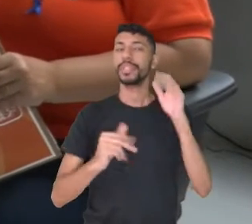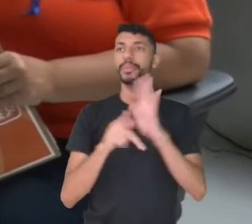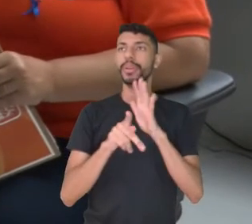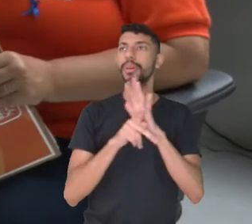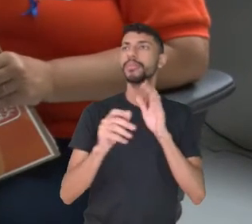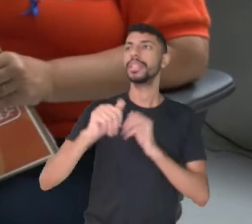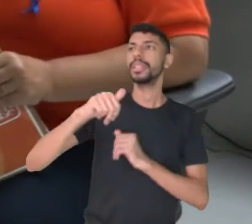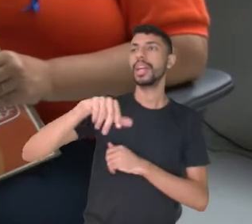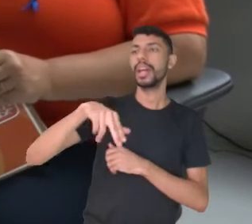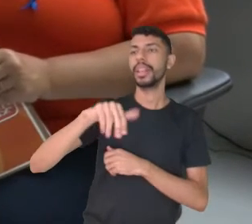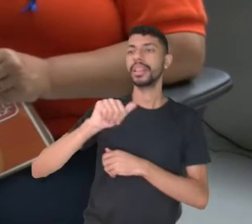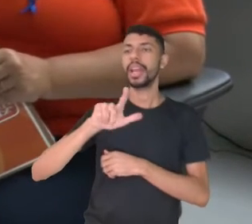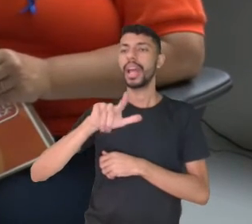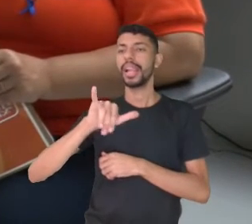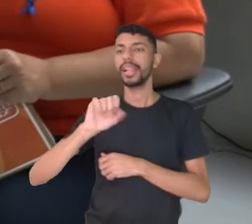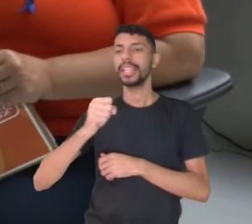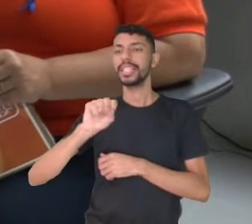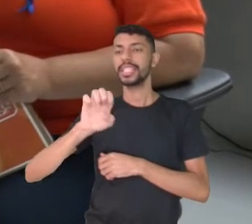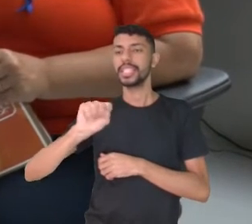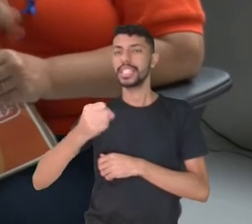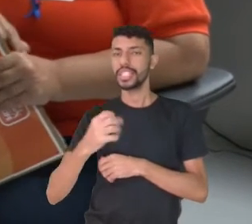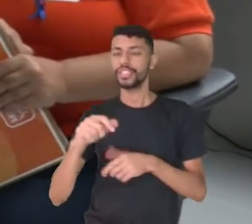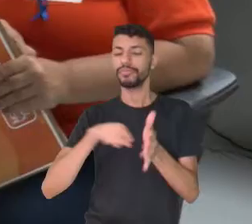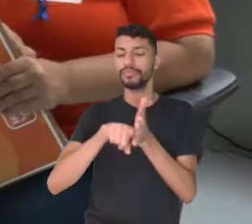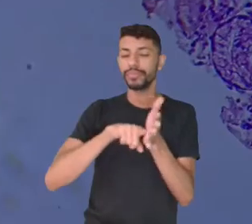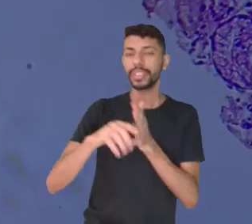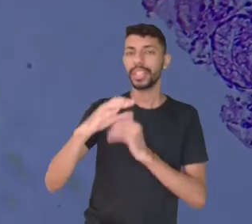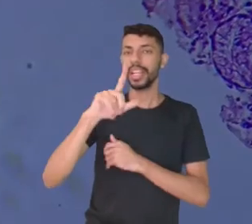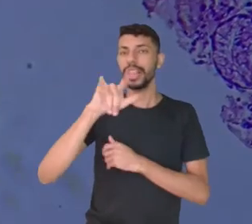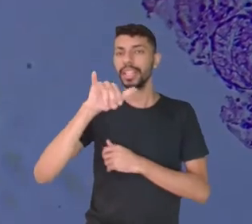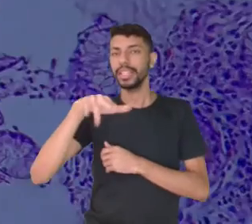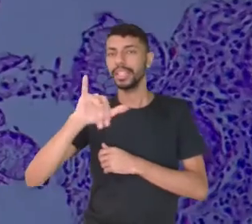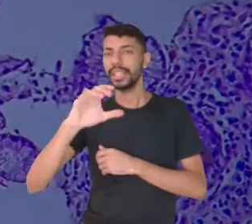clínica volte a investigar o que a máquina